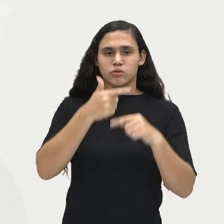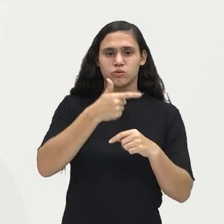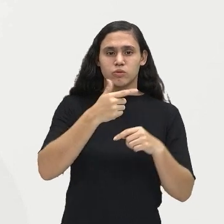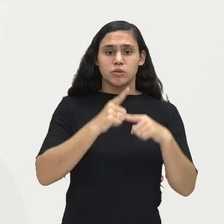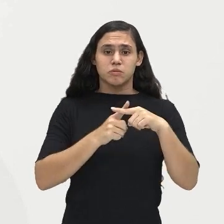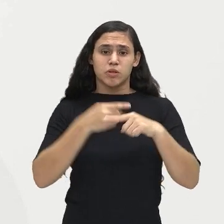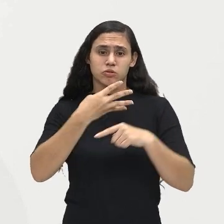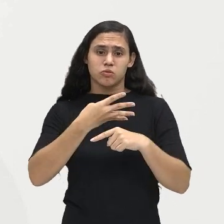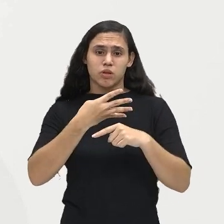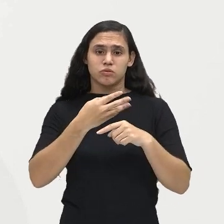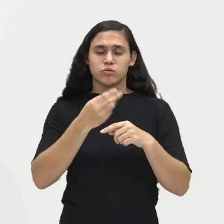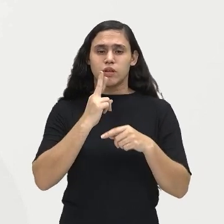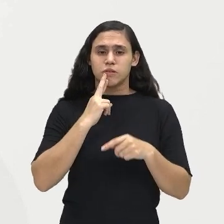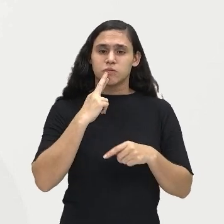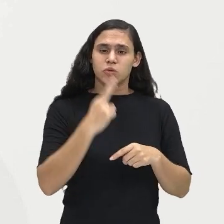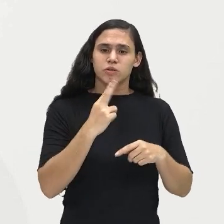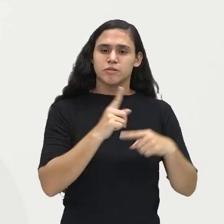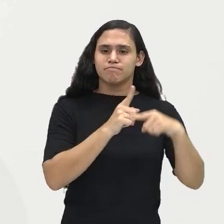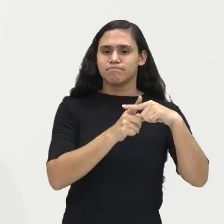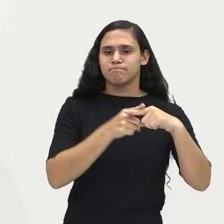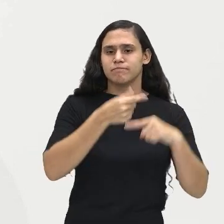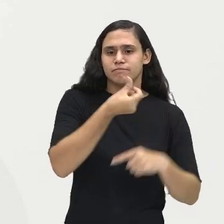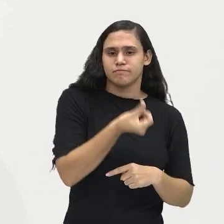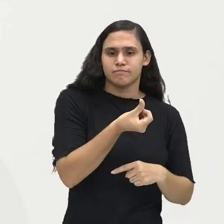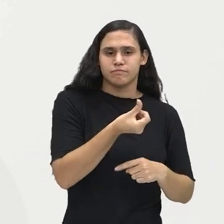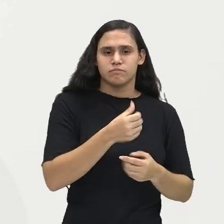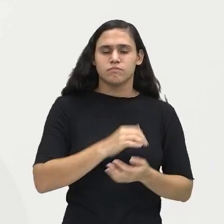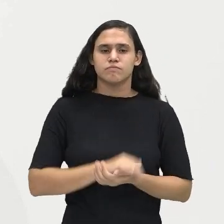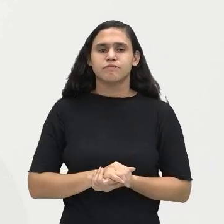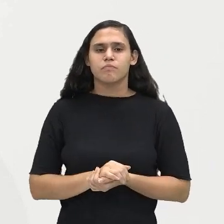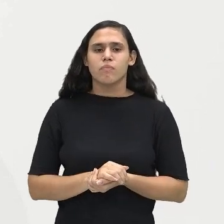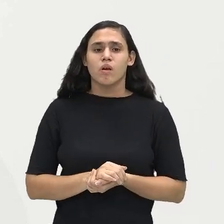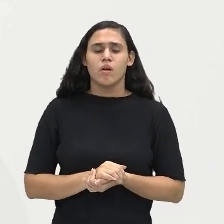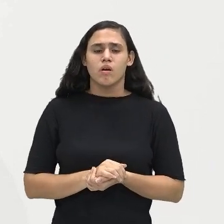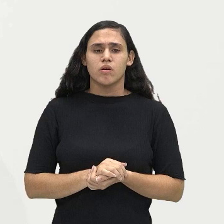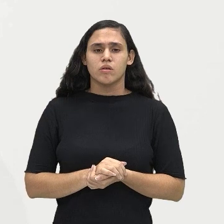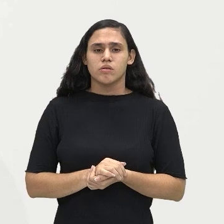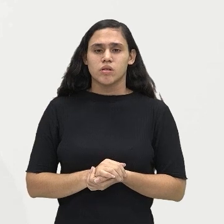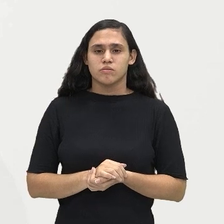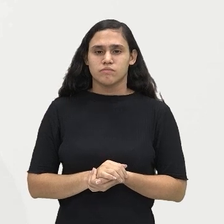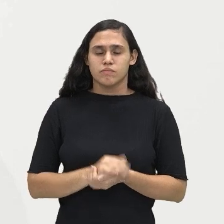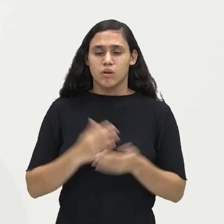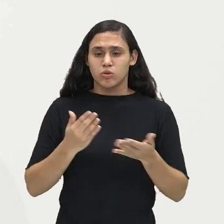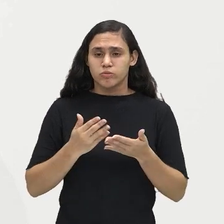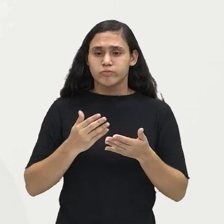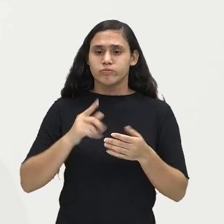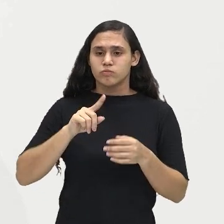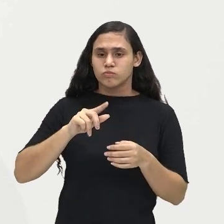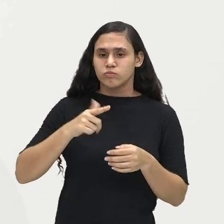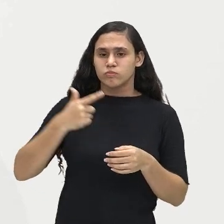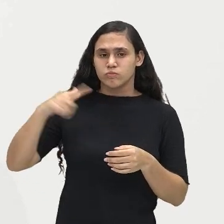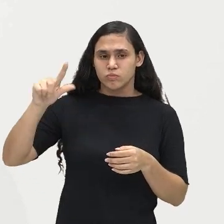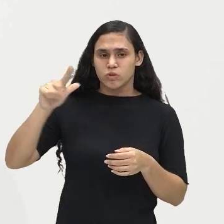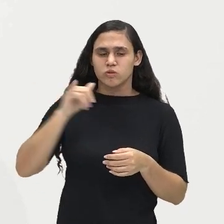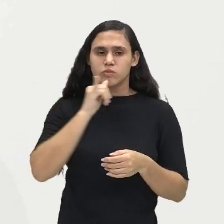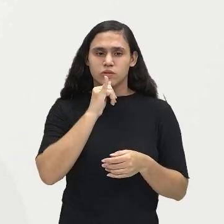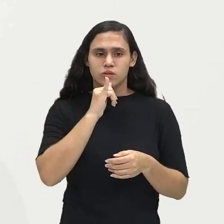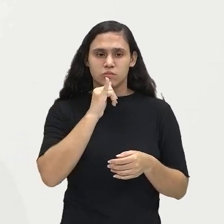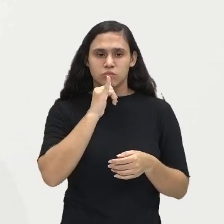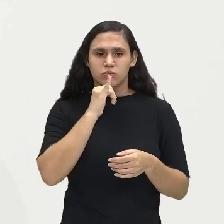é mais 6, beleza? Dito isto, vamos ver então, né, um segundo caso, aqui, ó, segundo